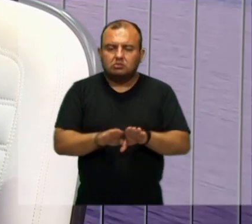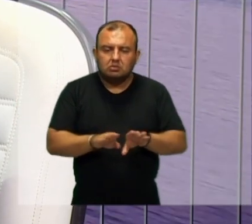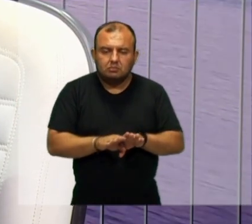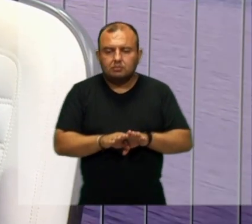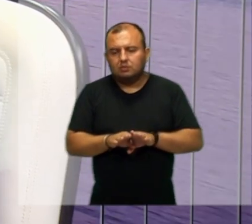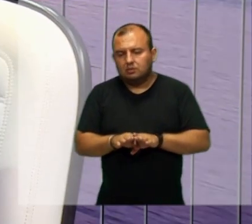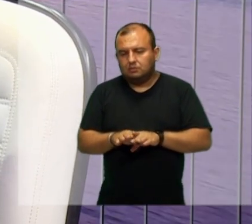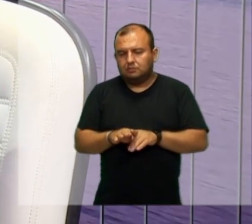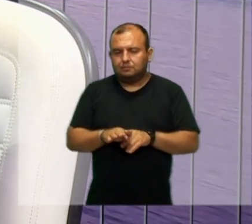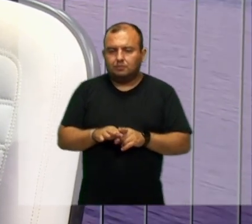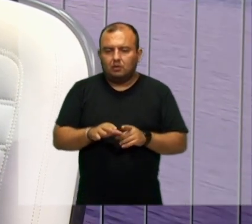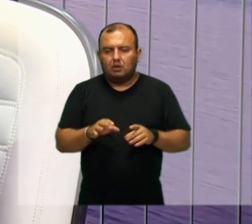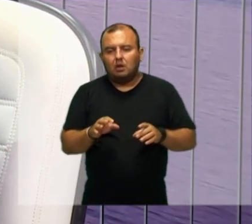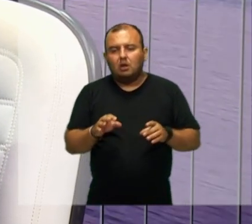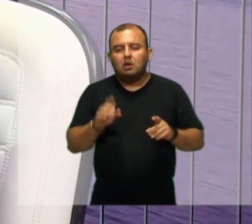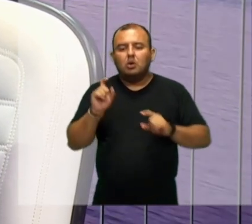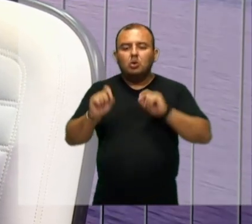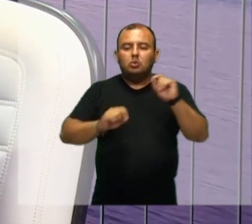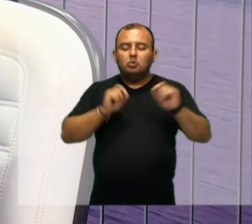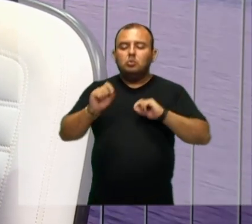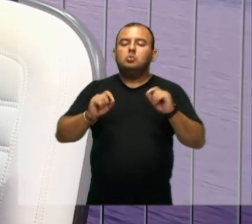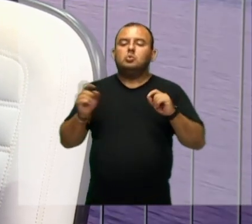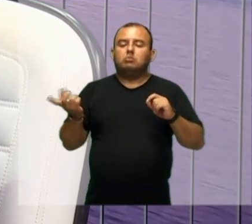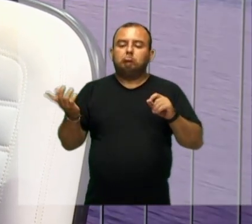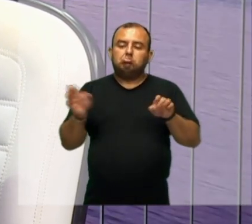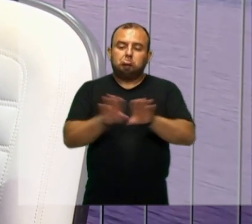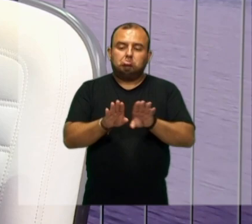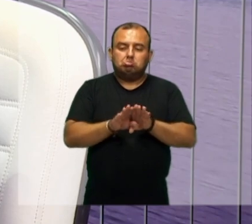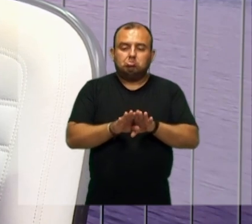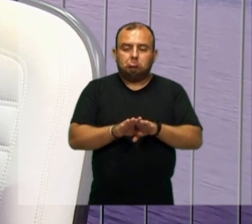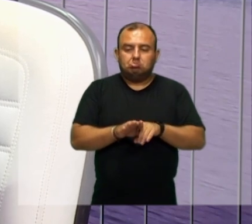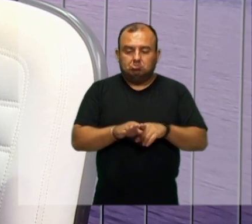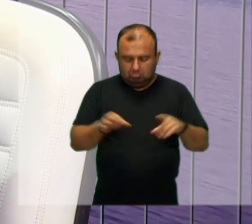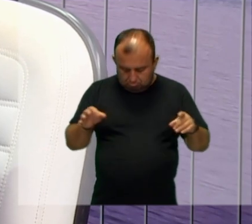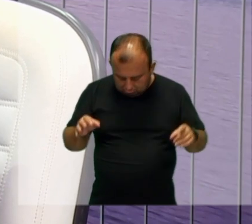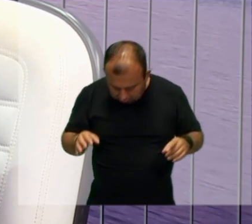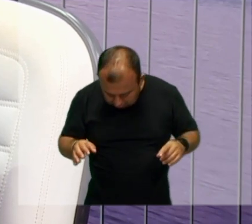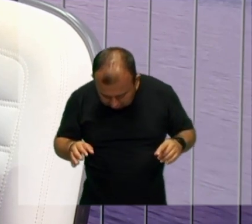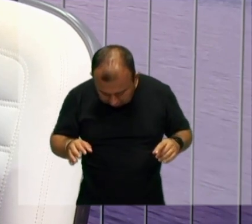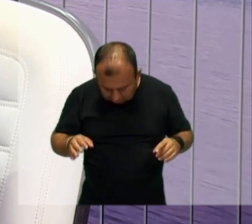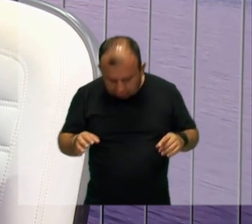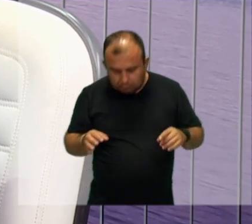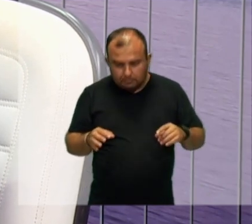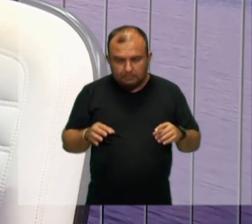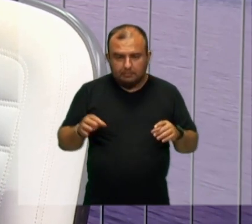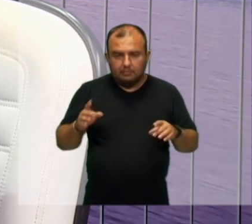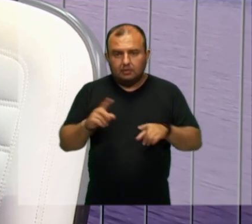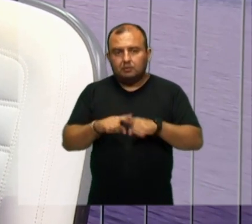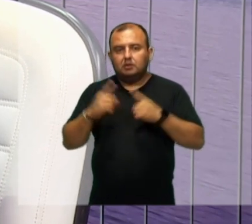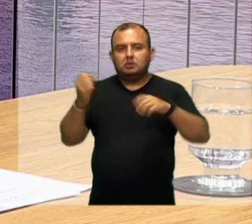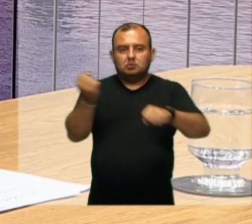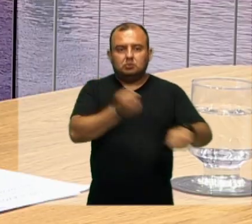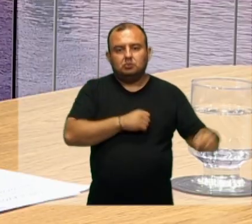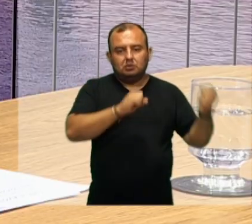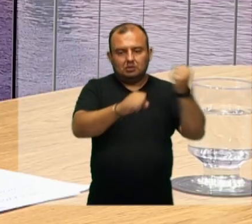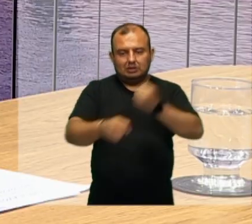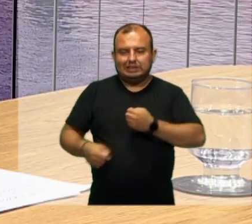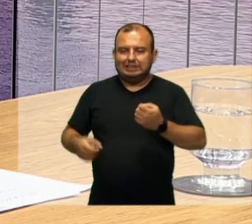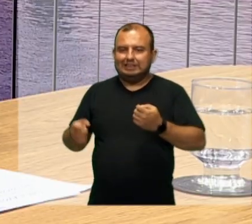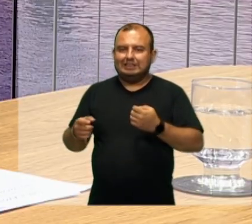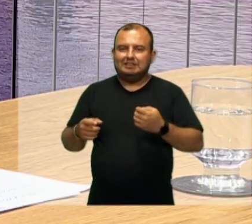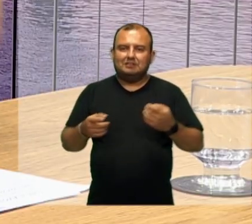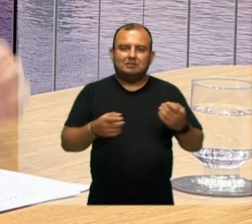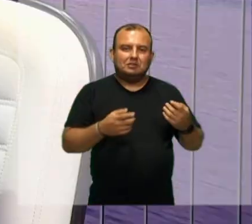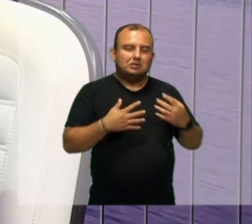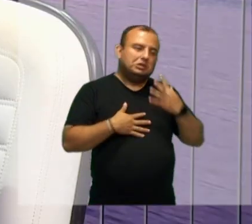paralímpicas que tirassem a questão do impacto na perna. Mas o caiaque, O caiaque